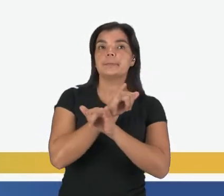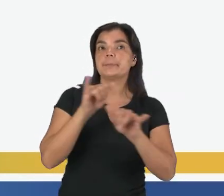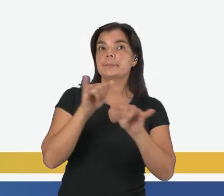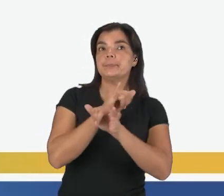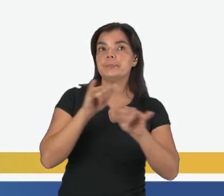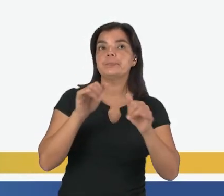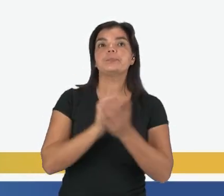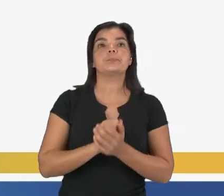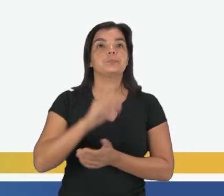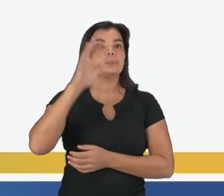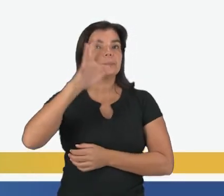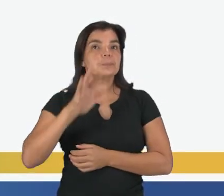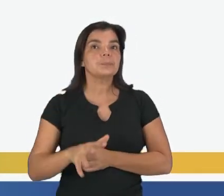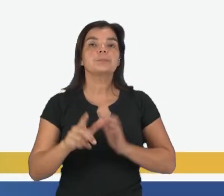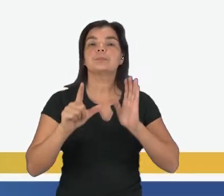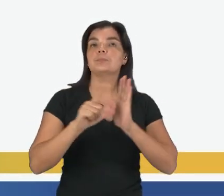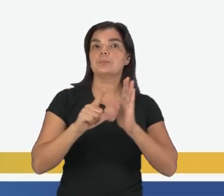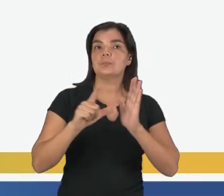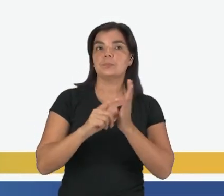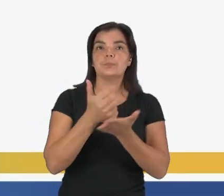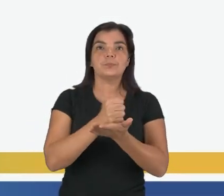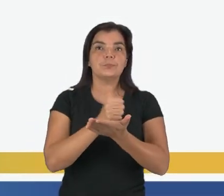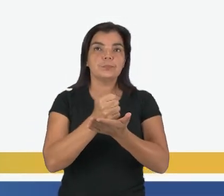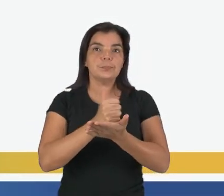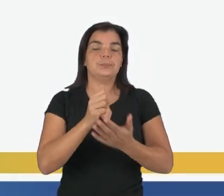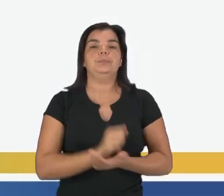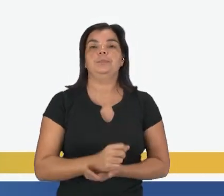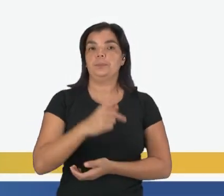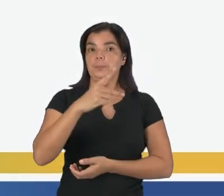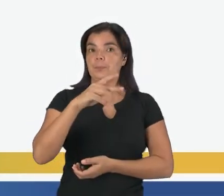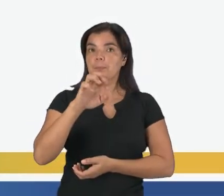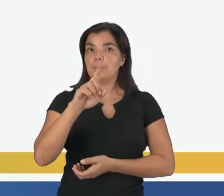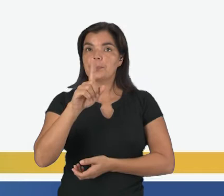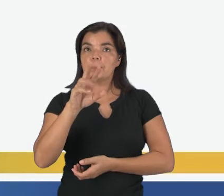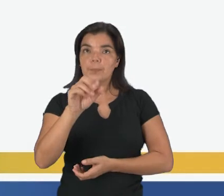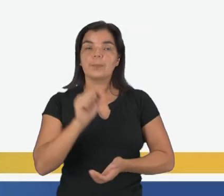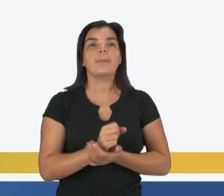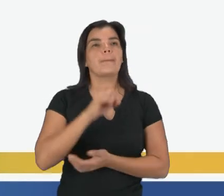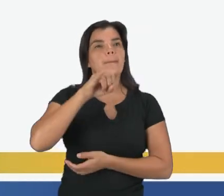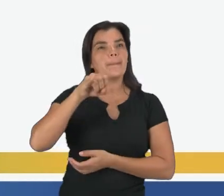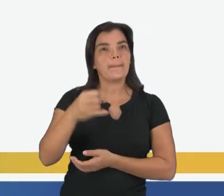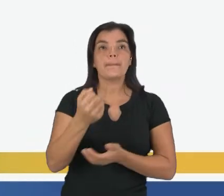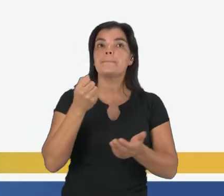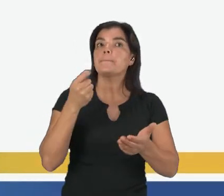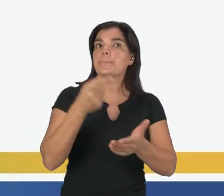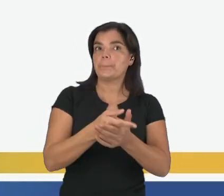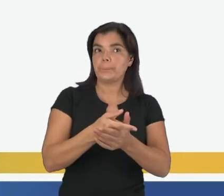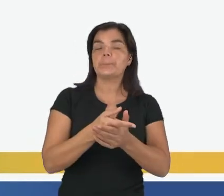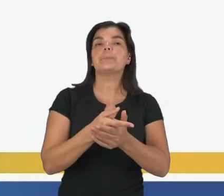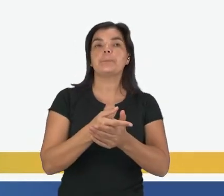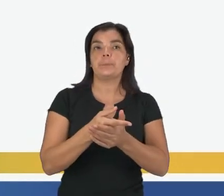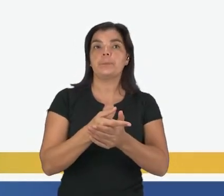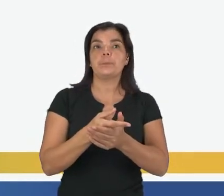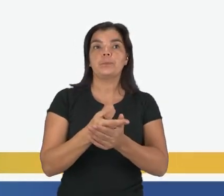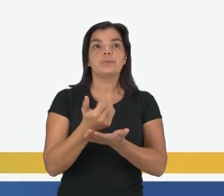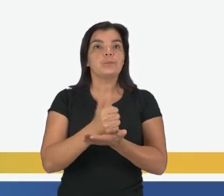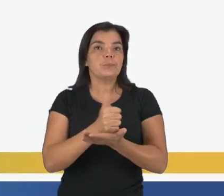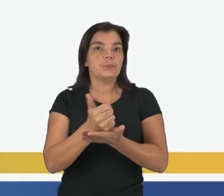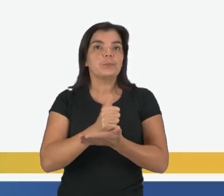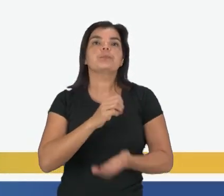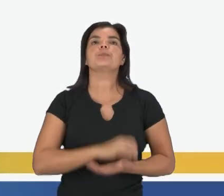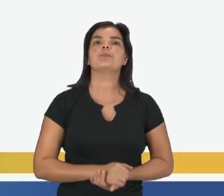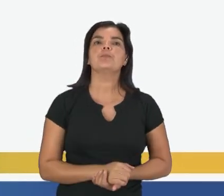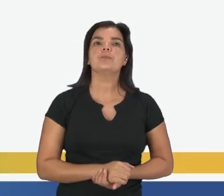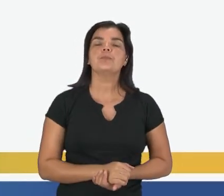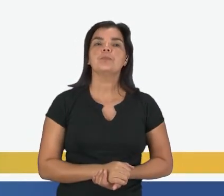Veja no anúncio abaixo a promoção de uma loja de videogame. Pedro aproveitou essa promoção e comprou um